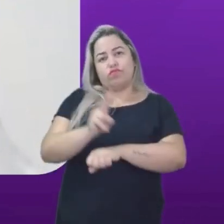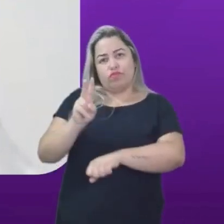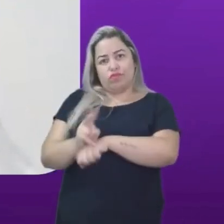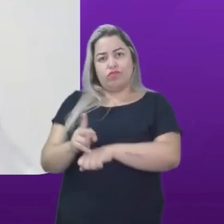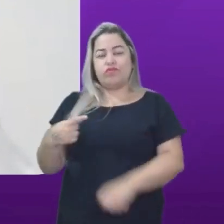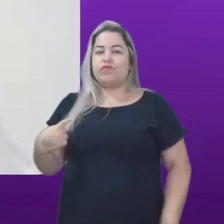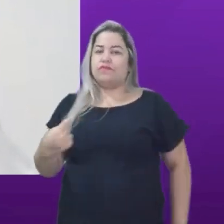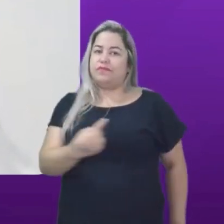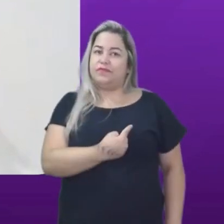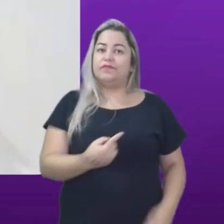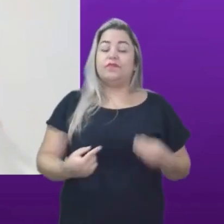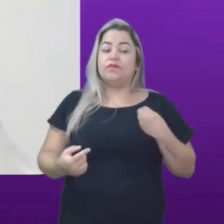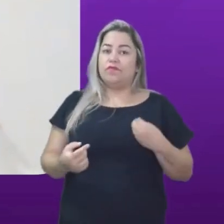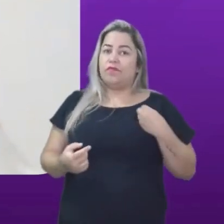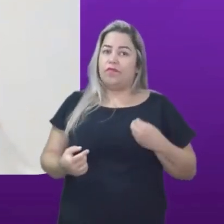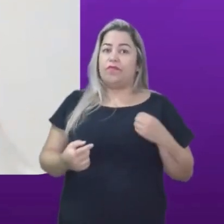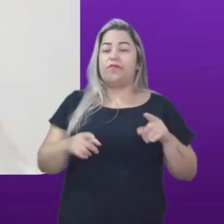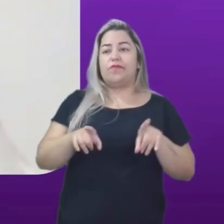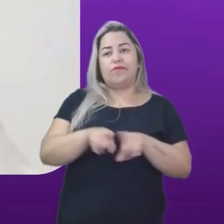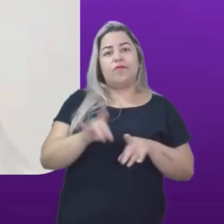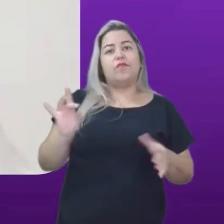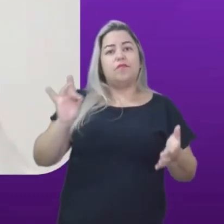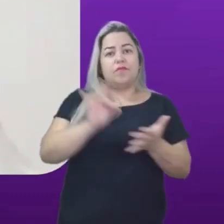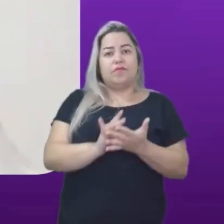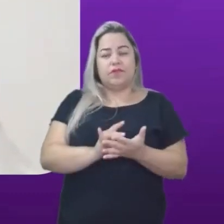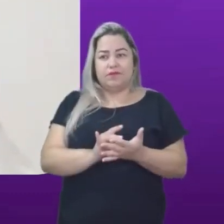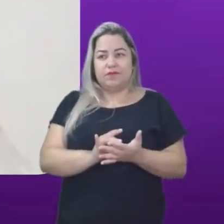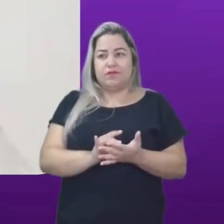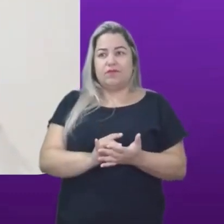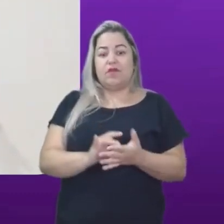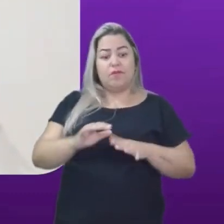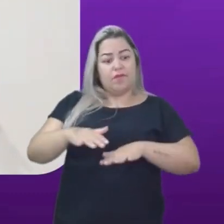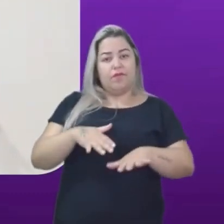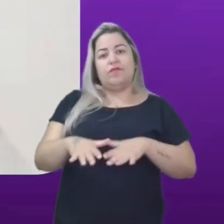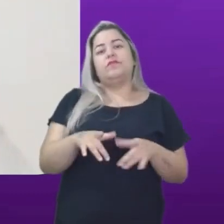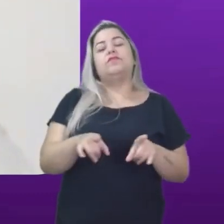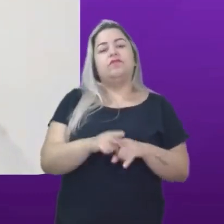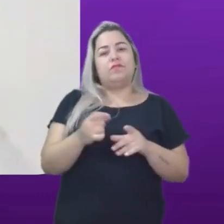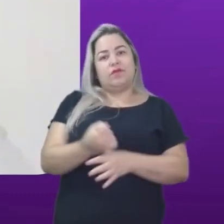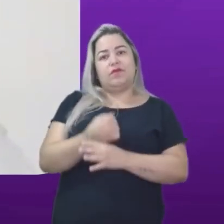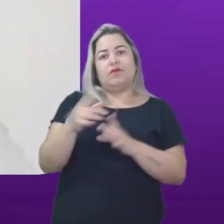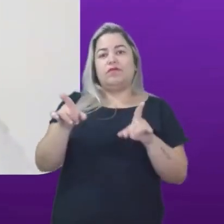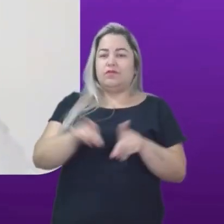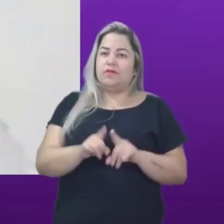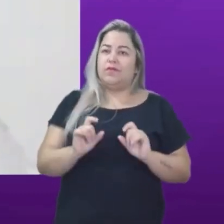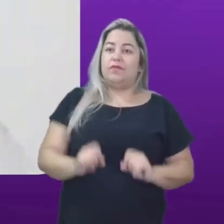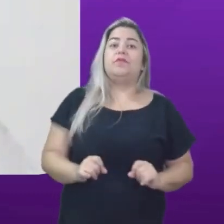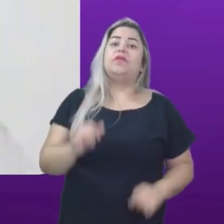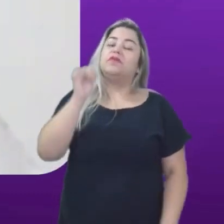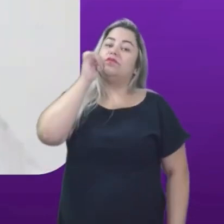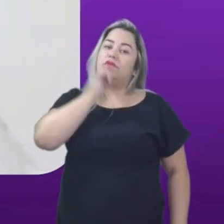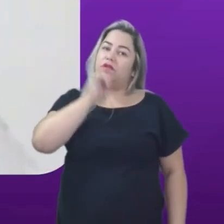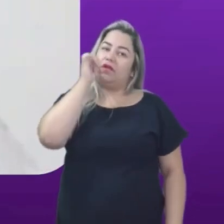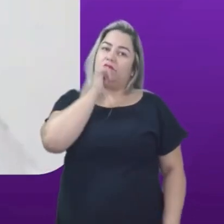nós estamos. E por isso, eu trago essa realidade que é movida, que é sustentada também pelas